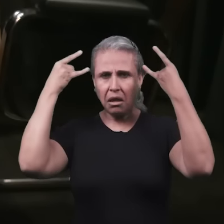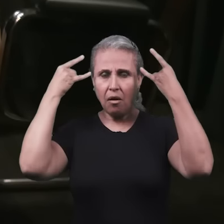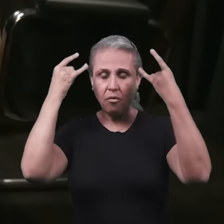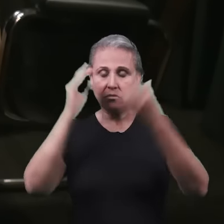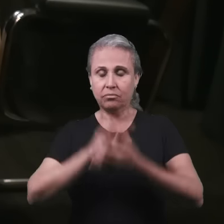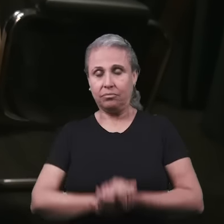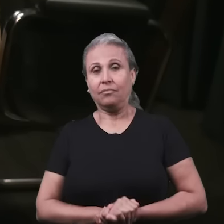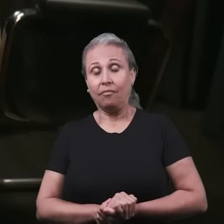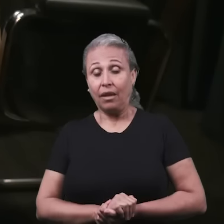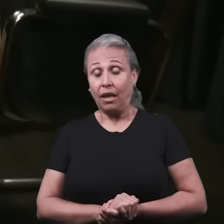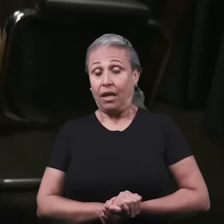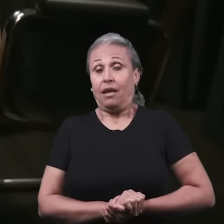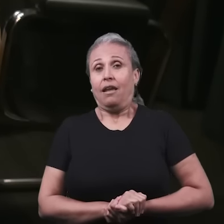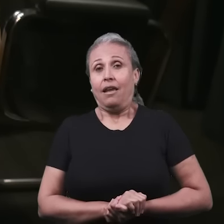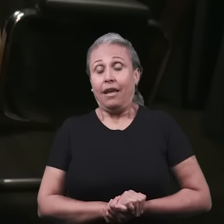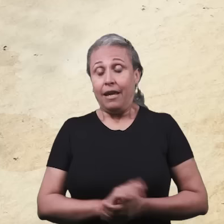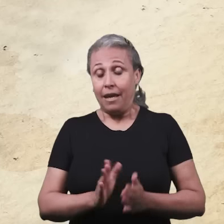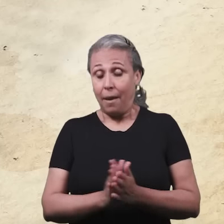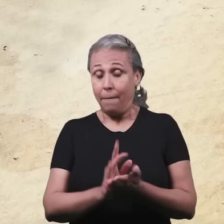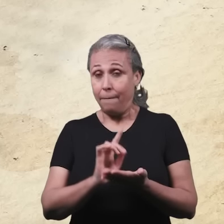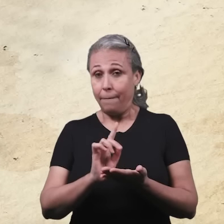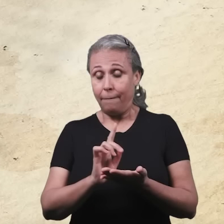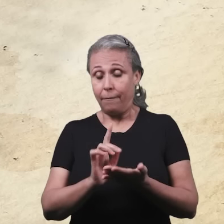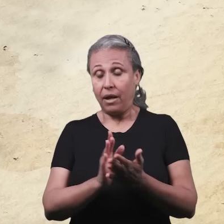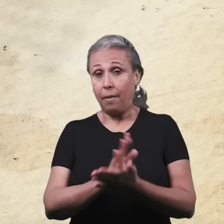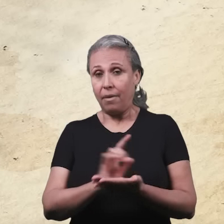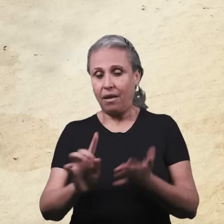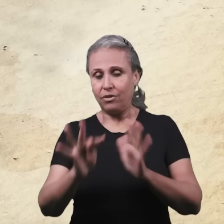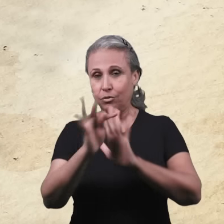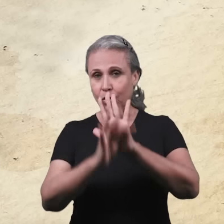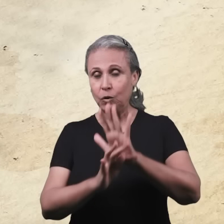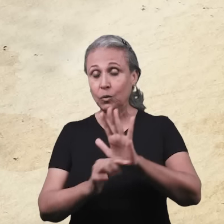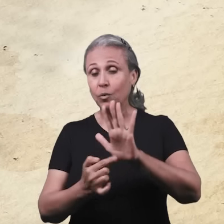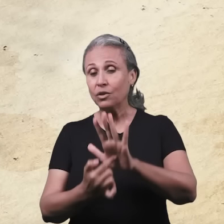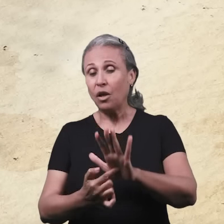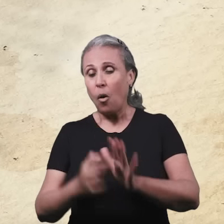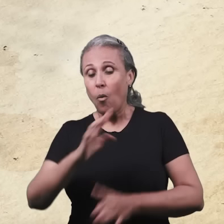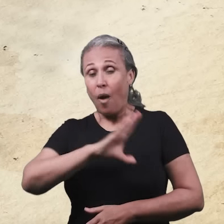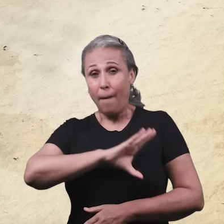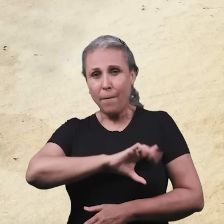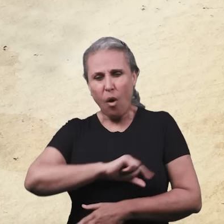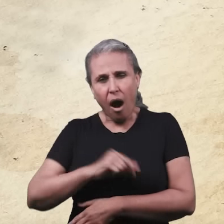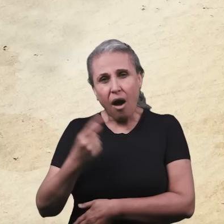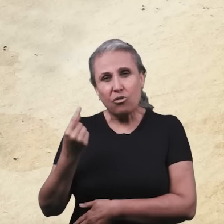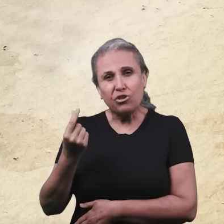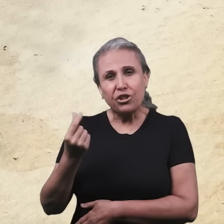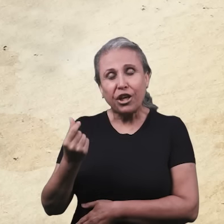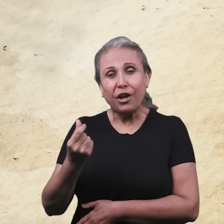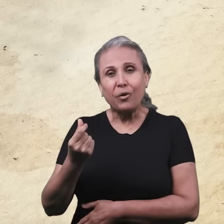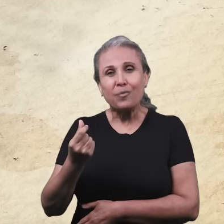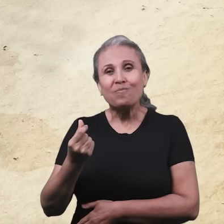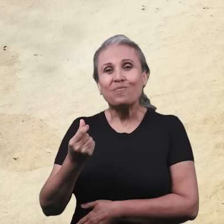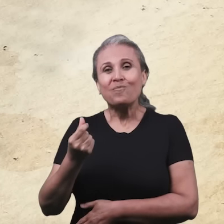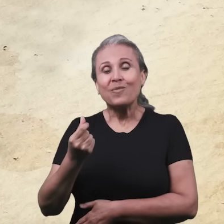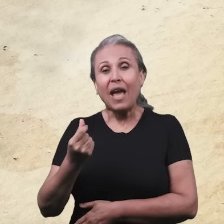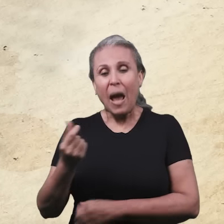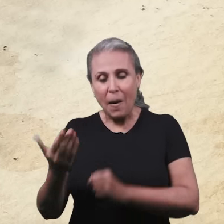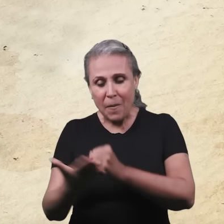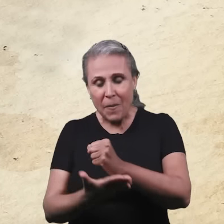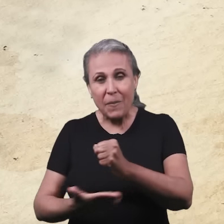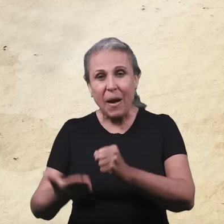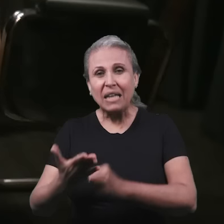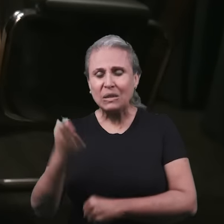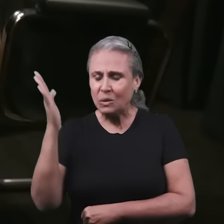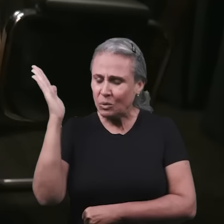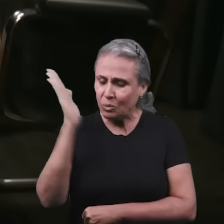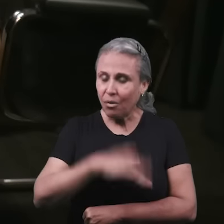que o amor ao dinheiro é a raiz de todos os males. Então nós vemos aqui a figura daqueles que estão